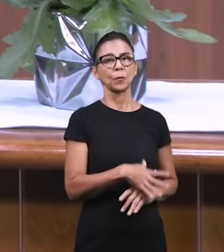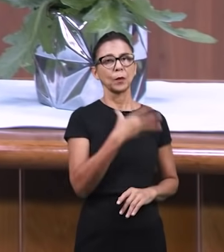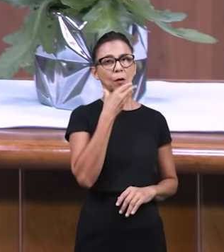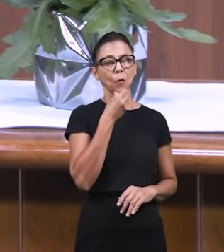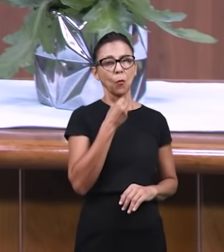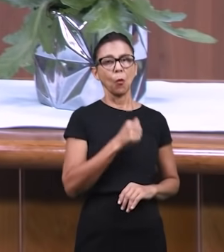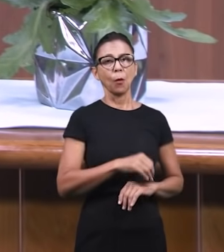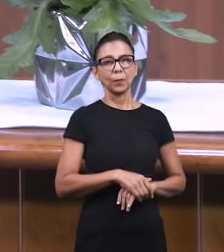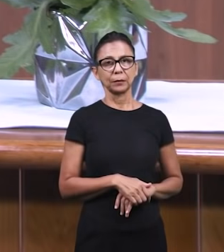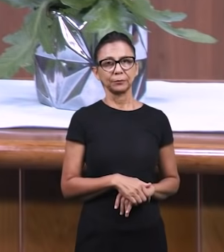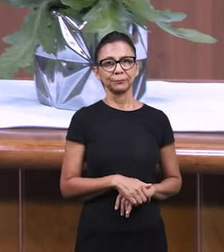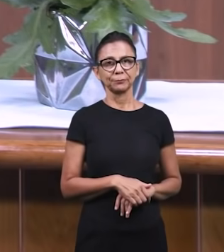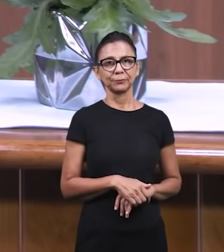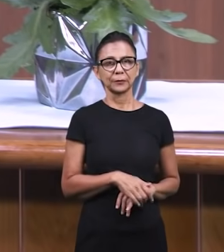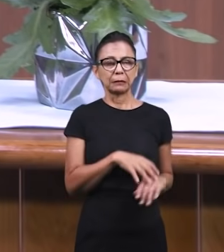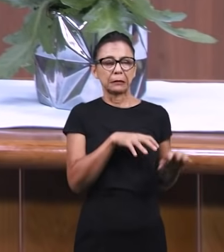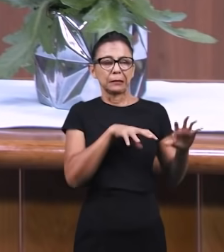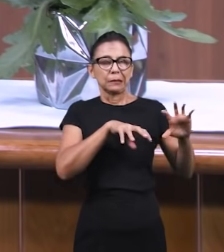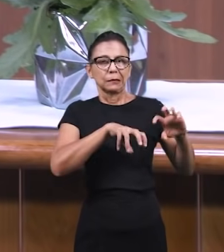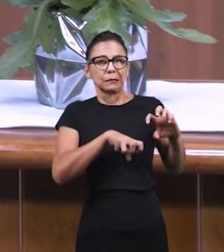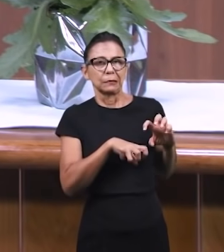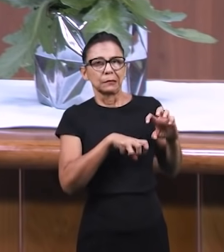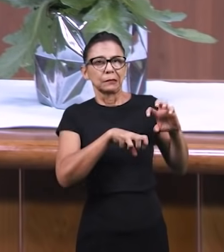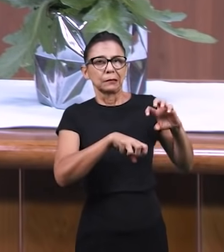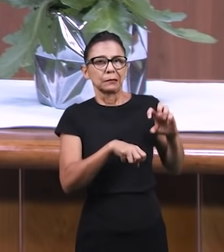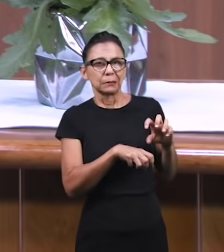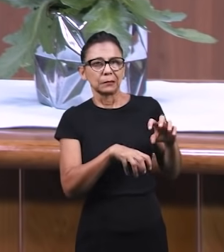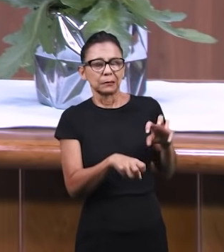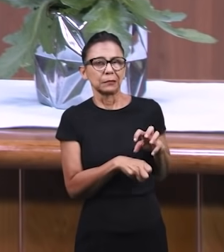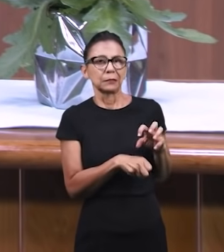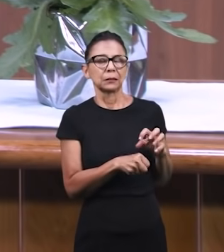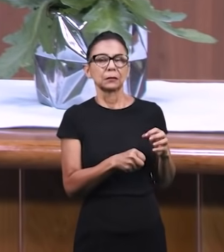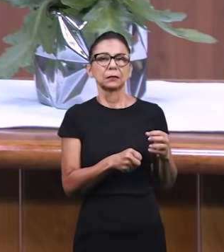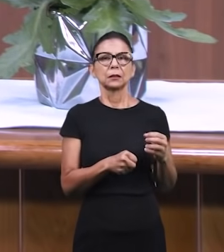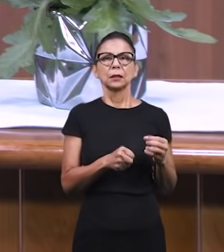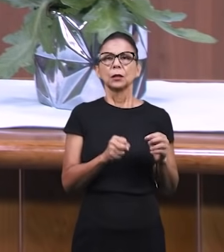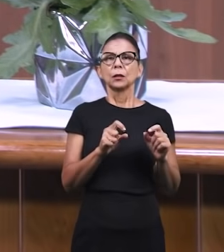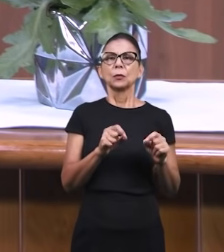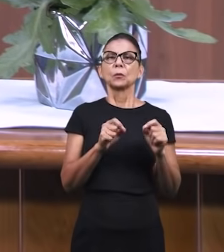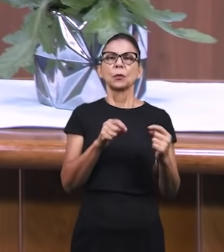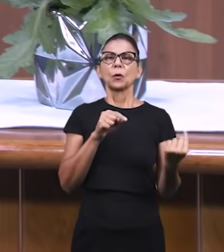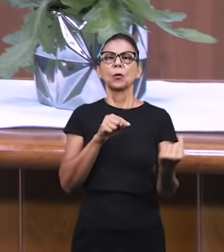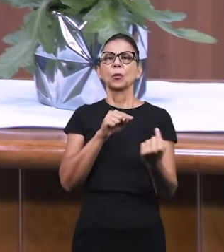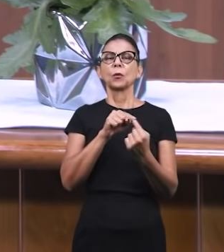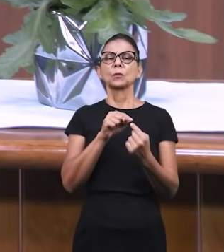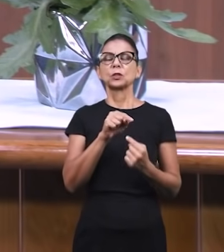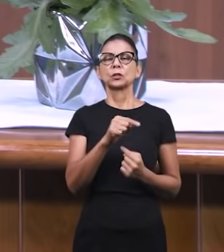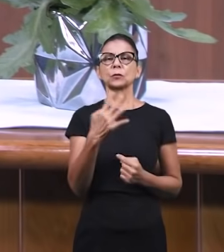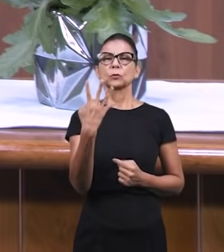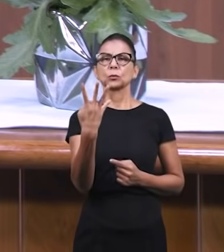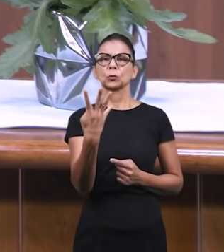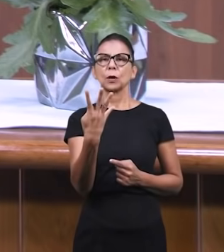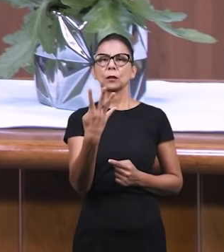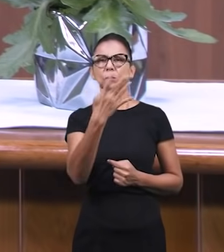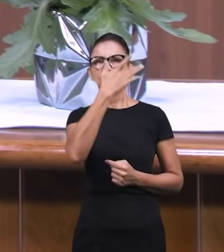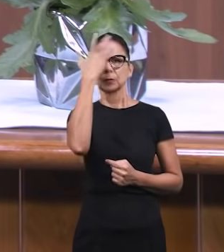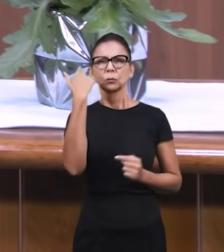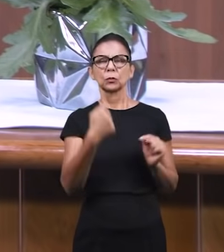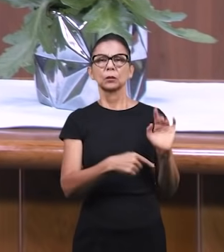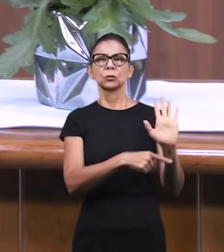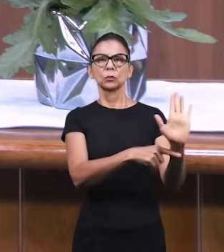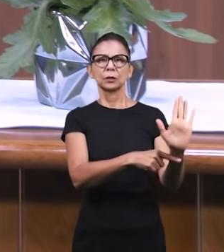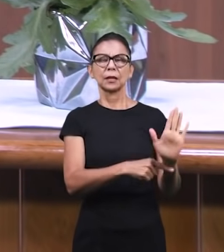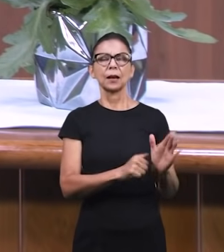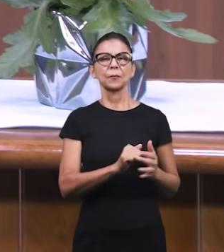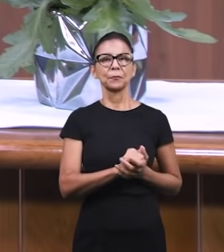eterno? É colocar o homem diante de Jesus. E a palavra diz assim que quando eles chegaram, a multidão era